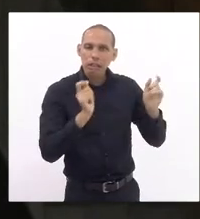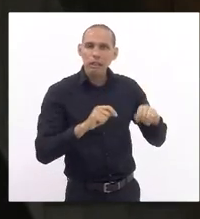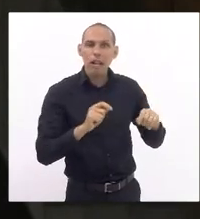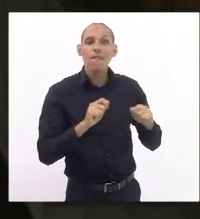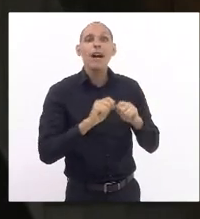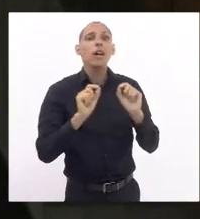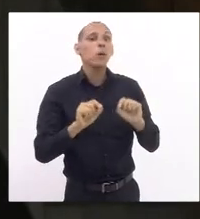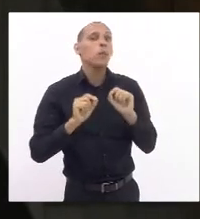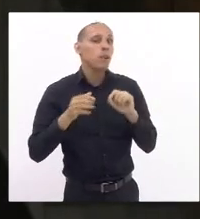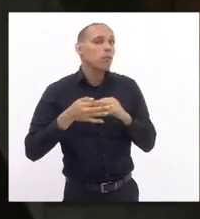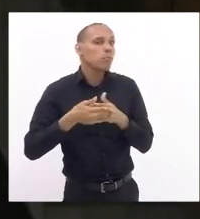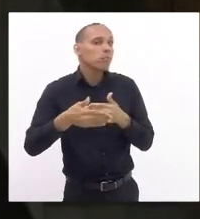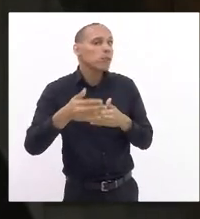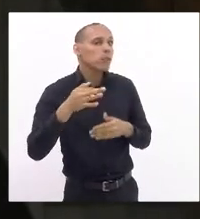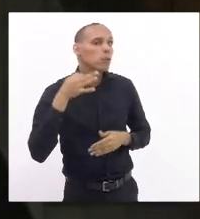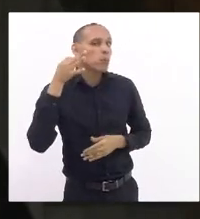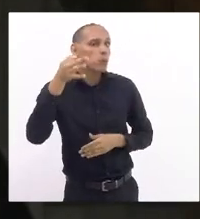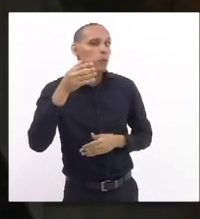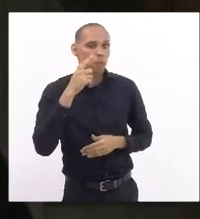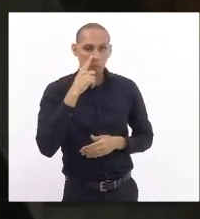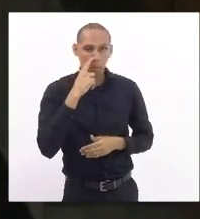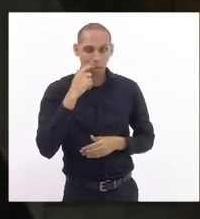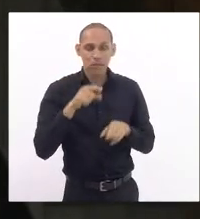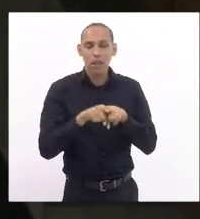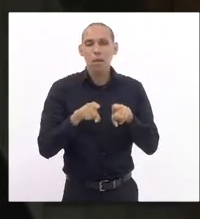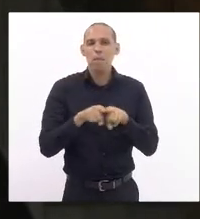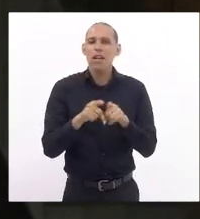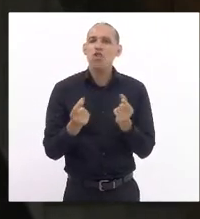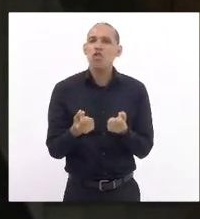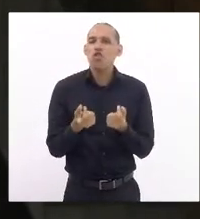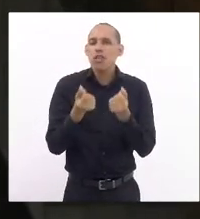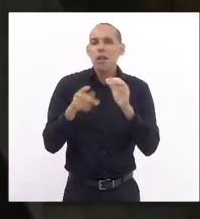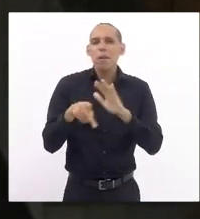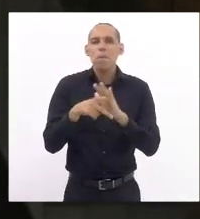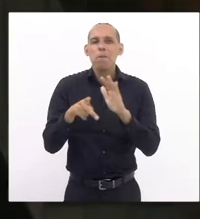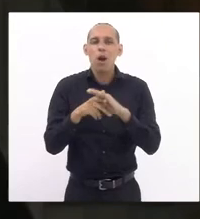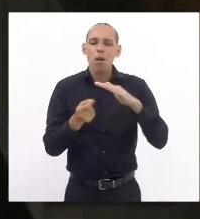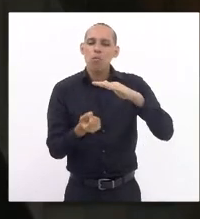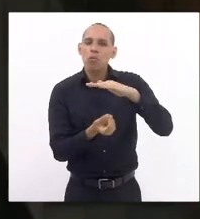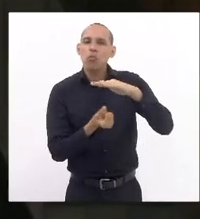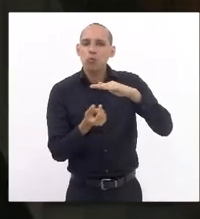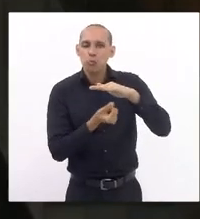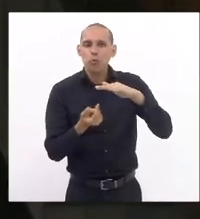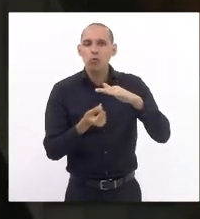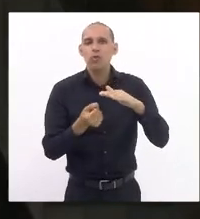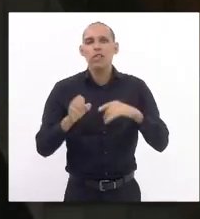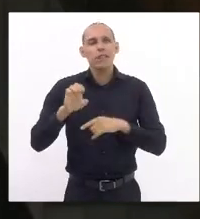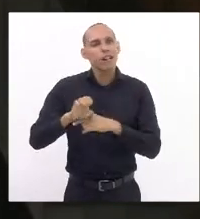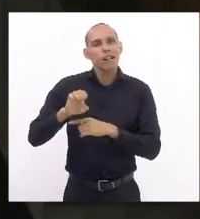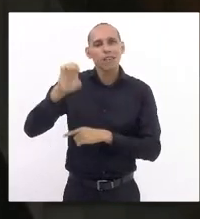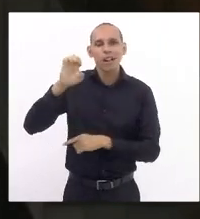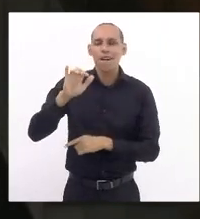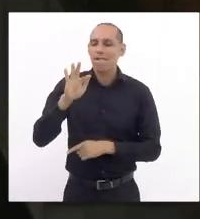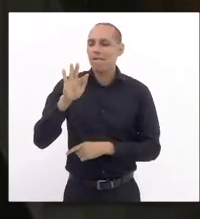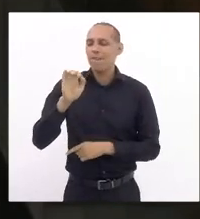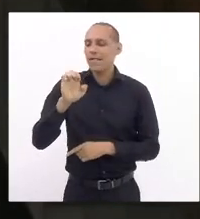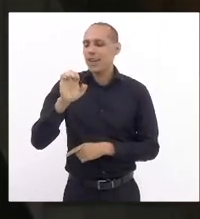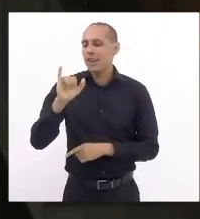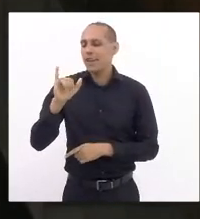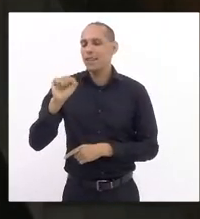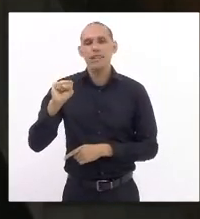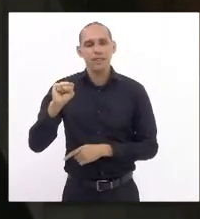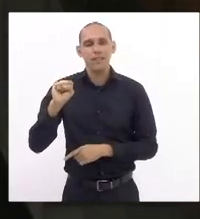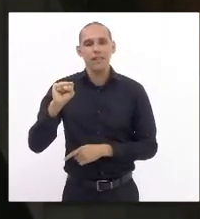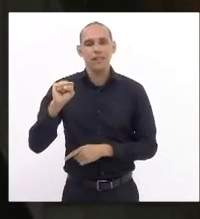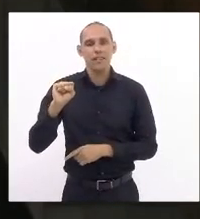O que, é que vai ser feito, por exemplo, dos recursos do Fundo Estadual de Habitação de Interesse Social, o FEIS,